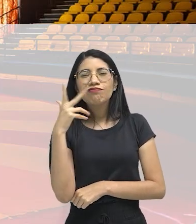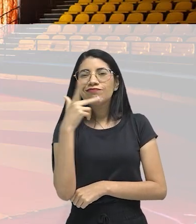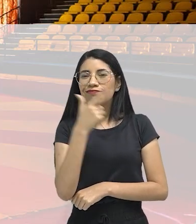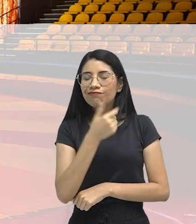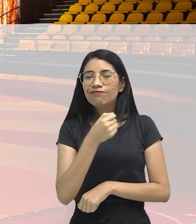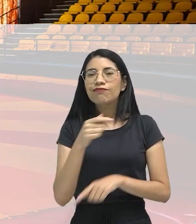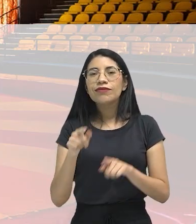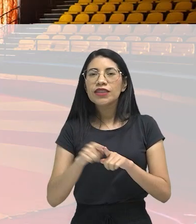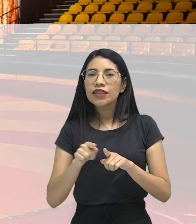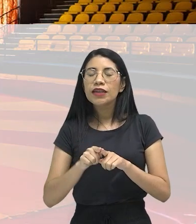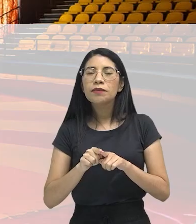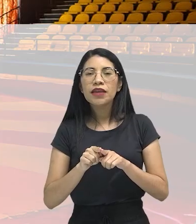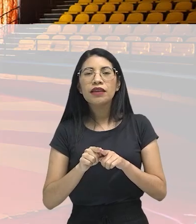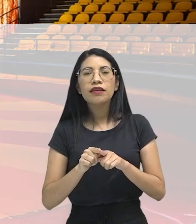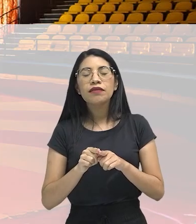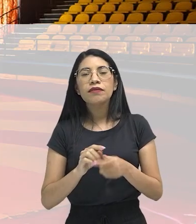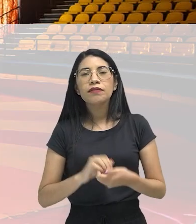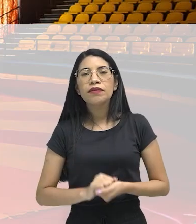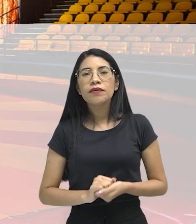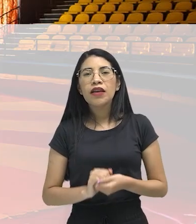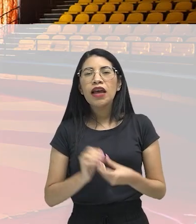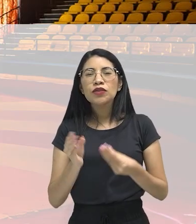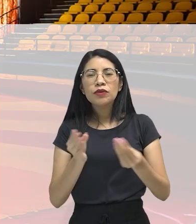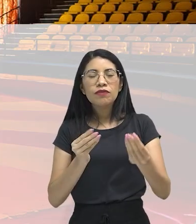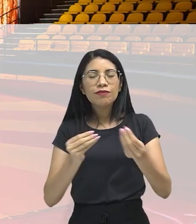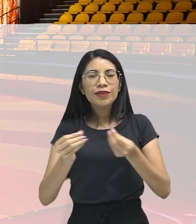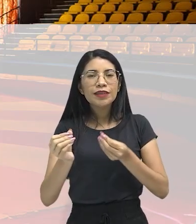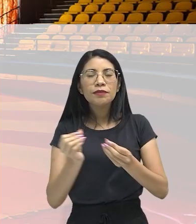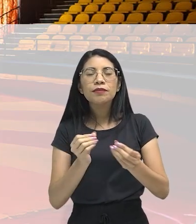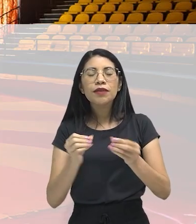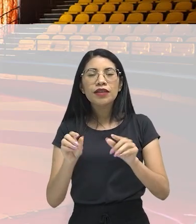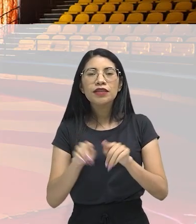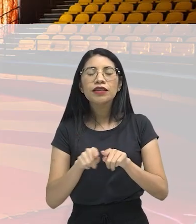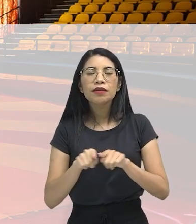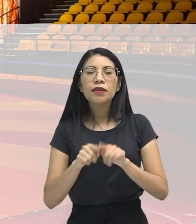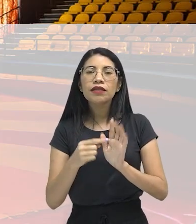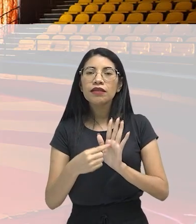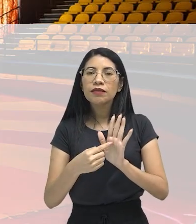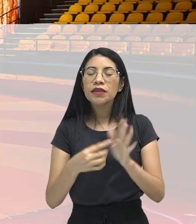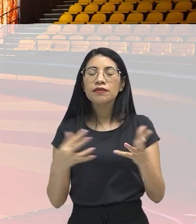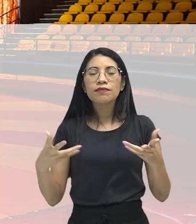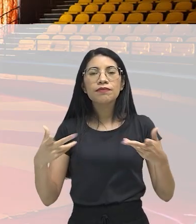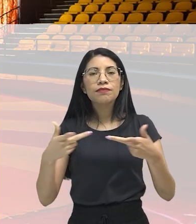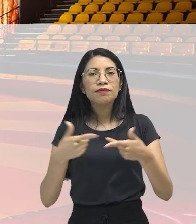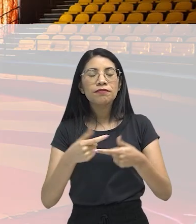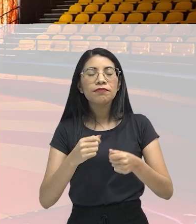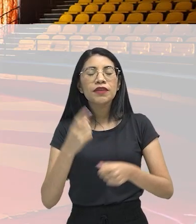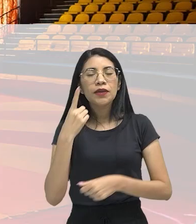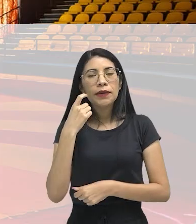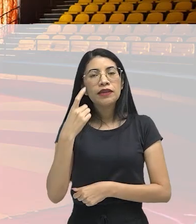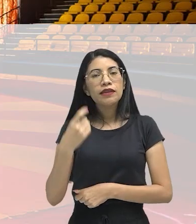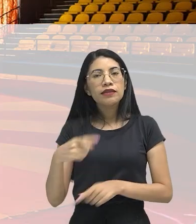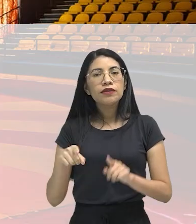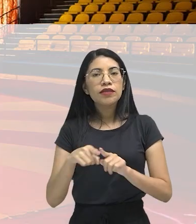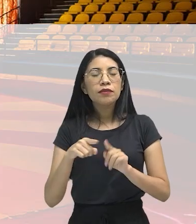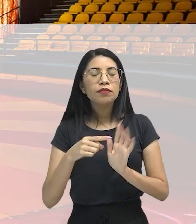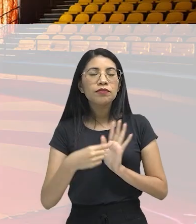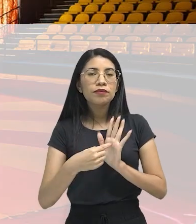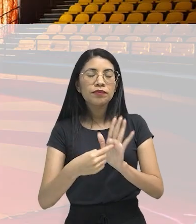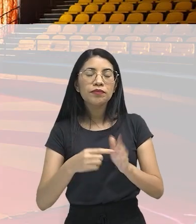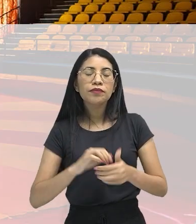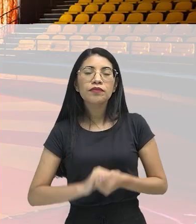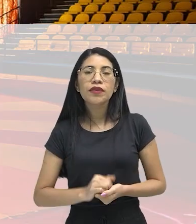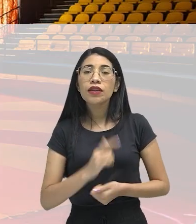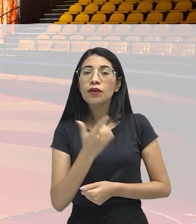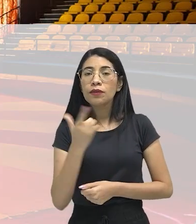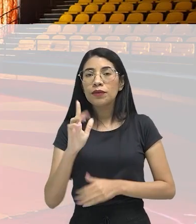beleza e com toda a sua desenvoltura, toda a sua flexibilidade, certo? Então, é bem interessante também.